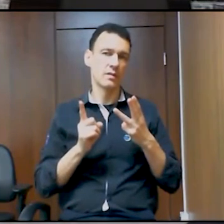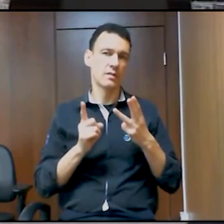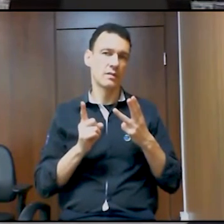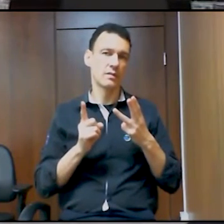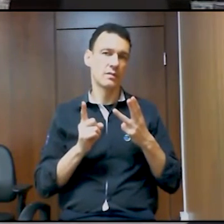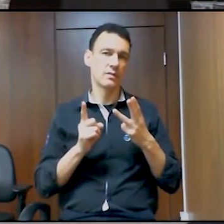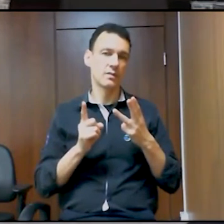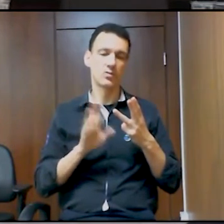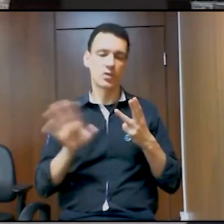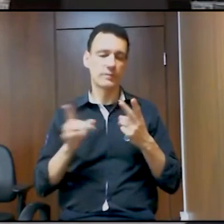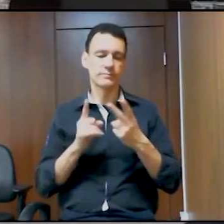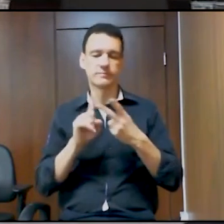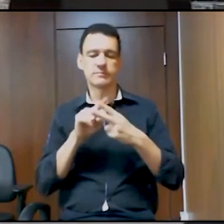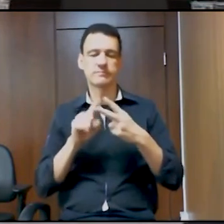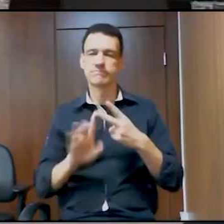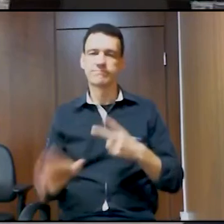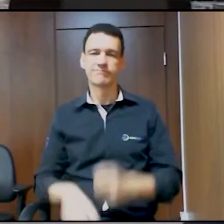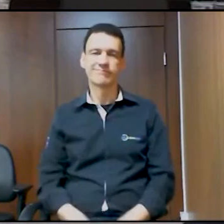E é isso.